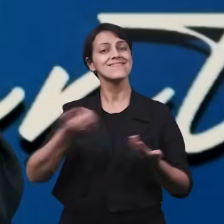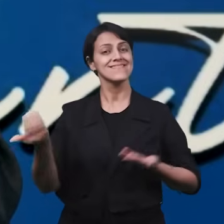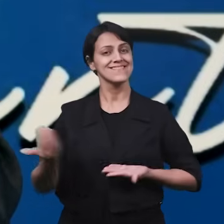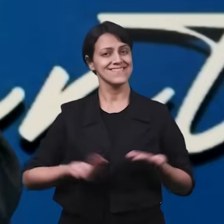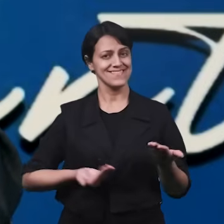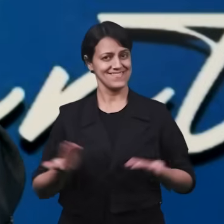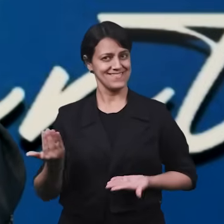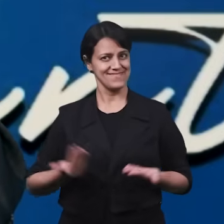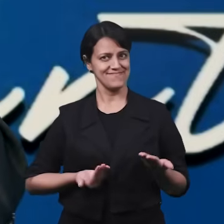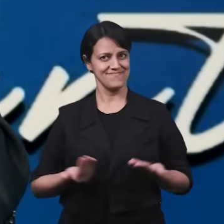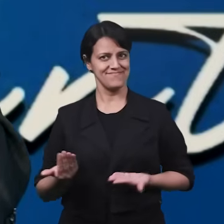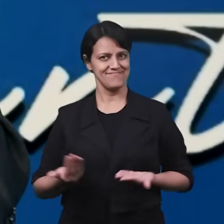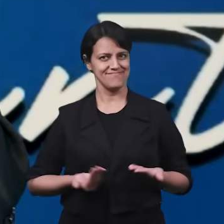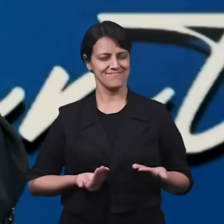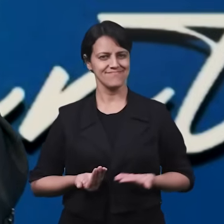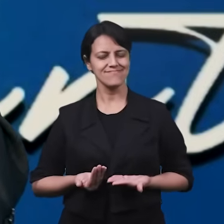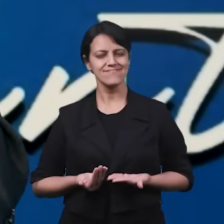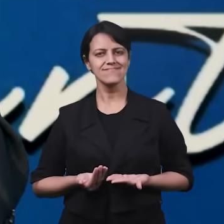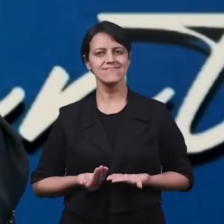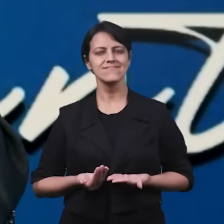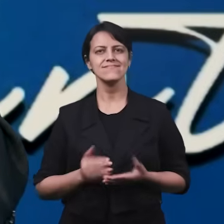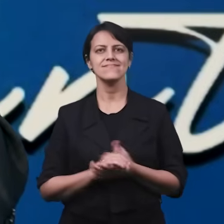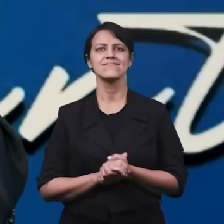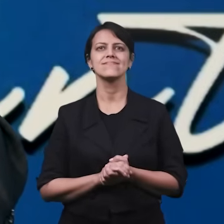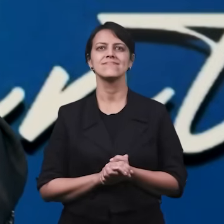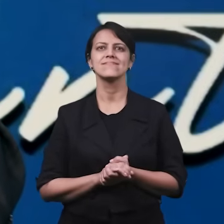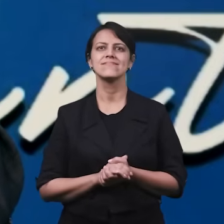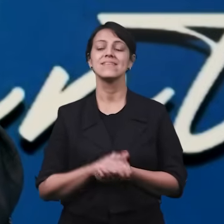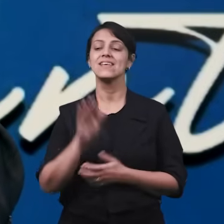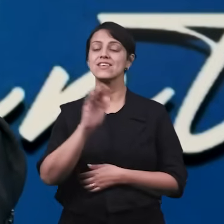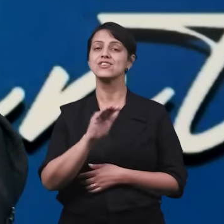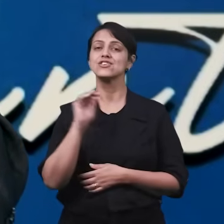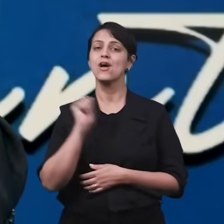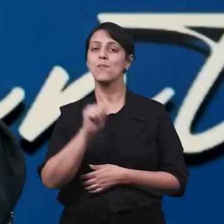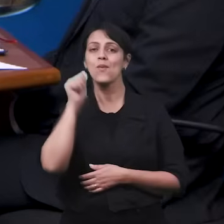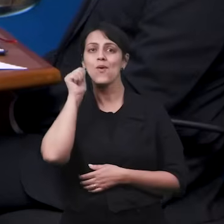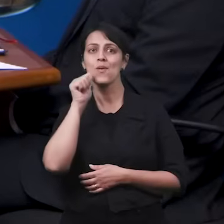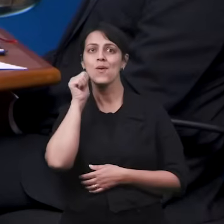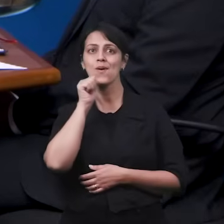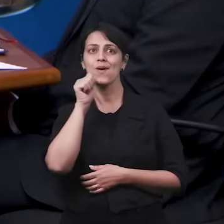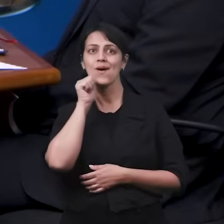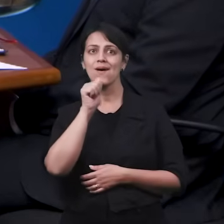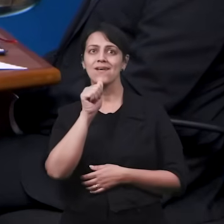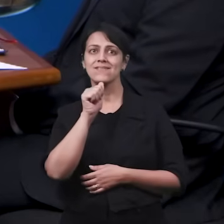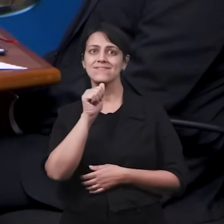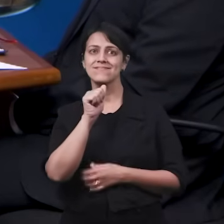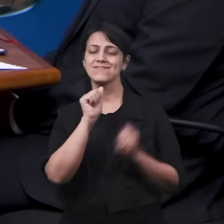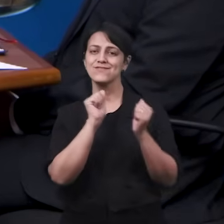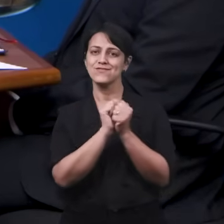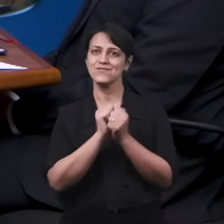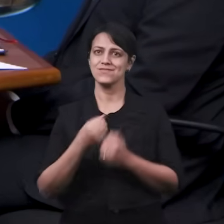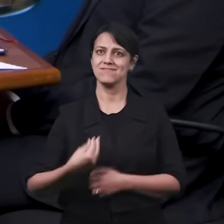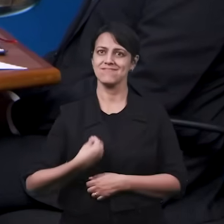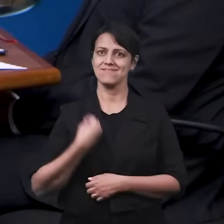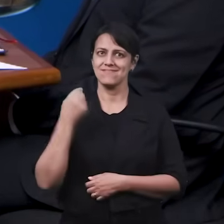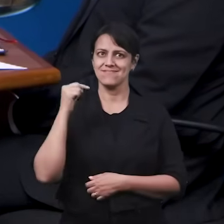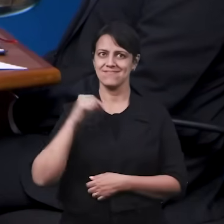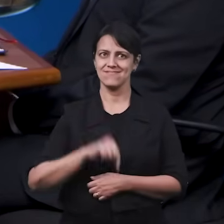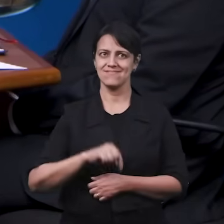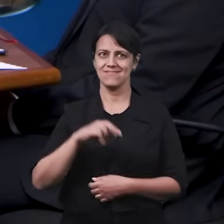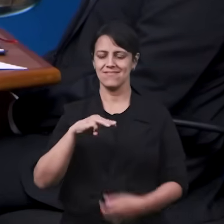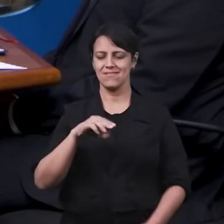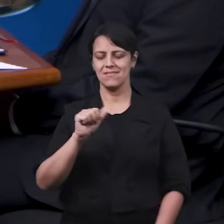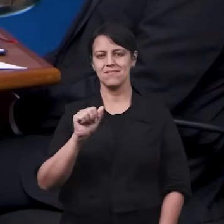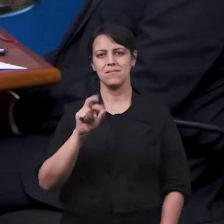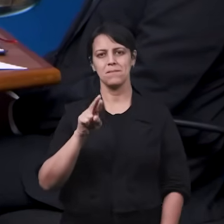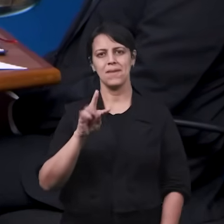aqui, mais uma vez, estamos trazendo para estar aqui conosco a nossa irmã, nossa querida irmã, que está aqui participando conosco, irmã